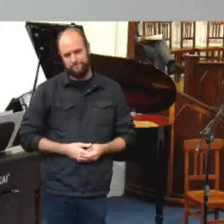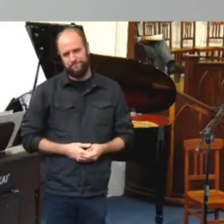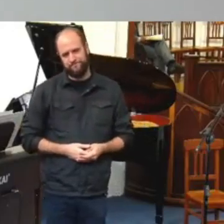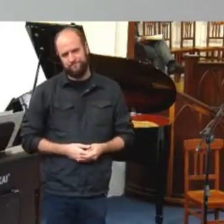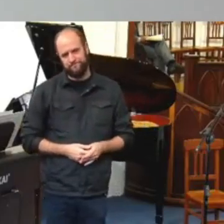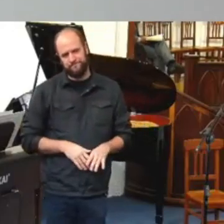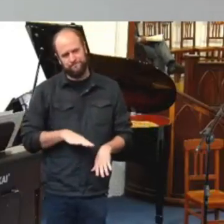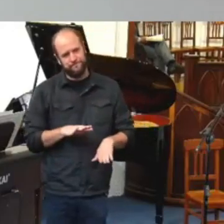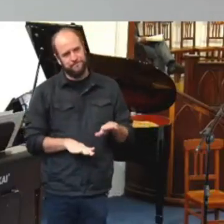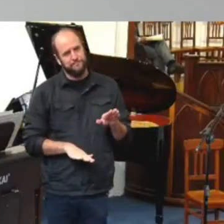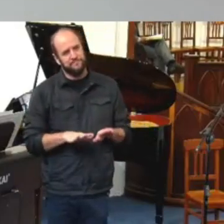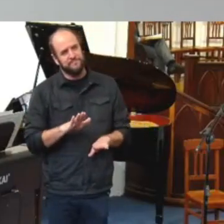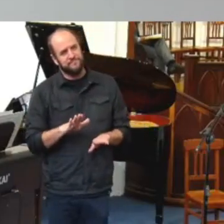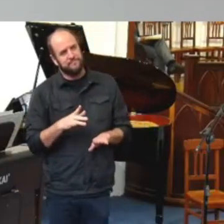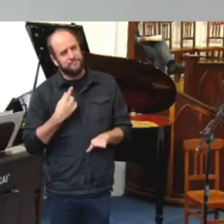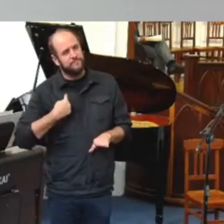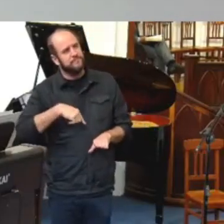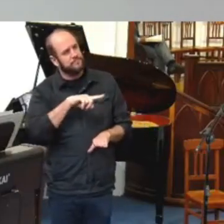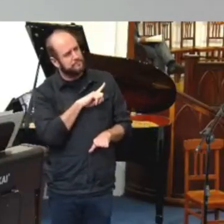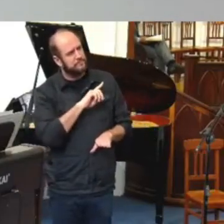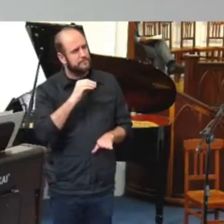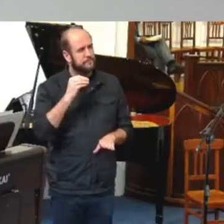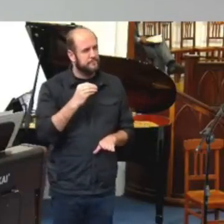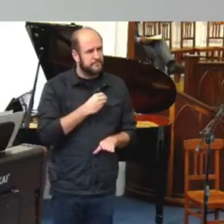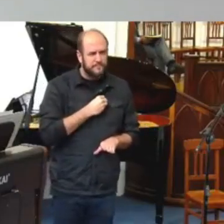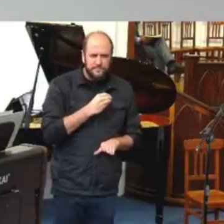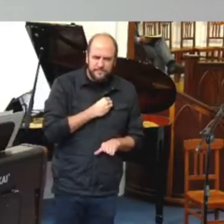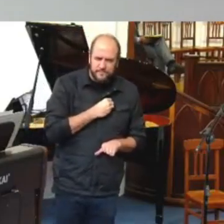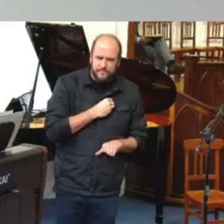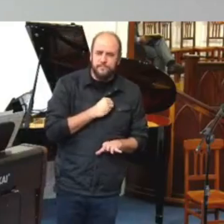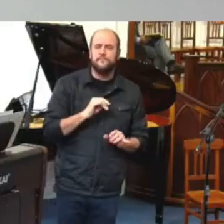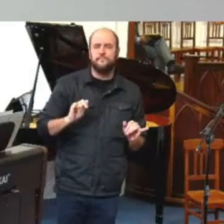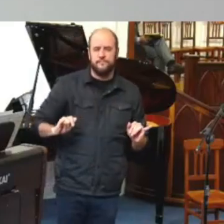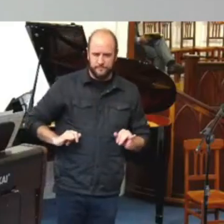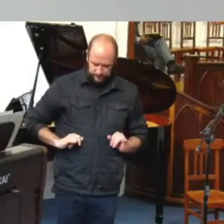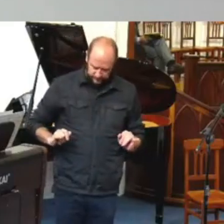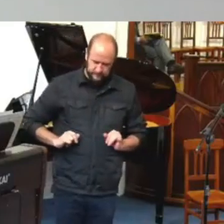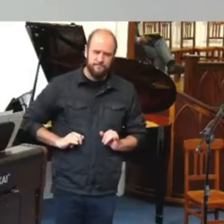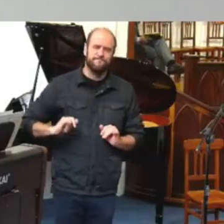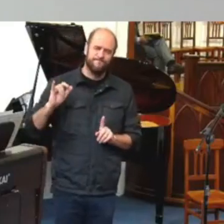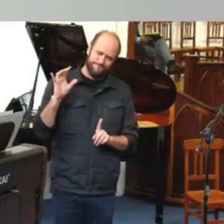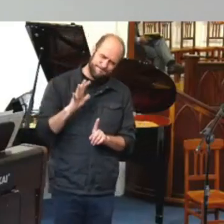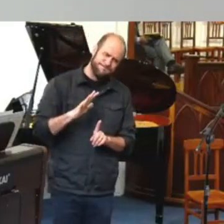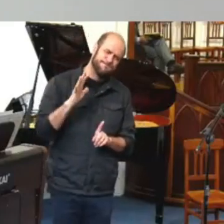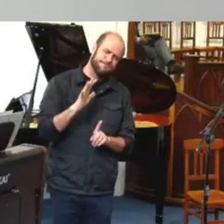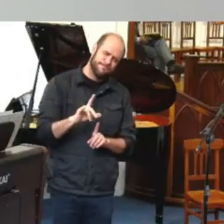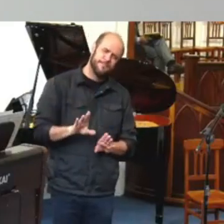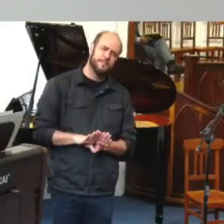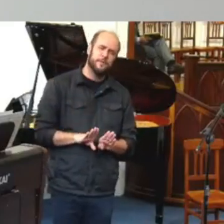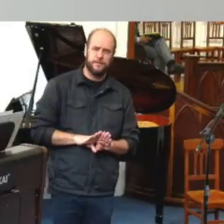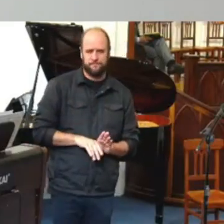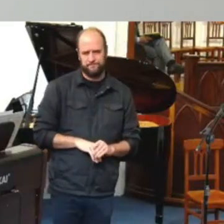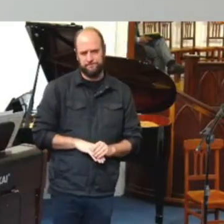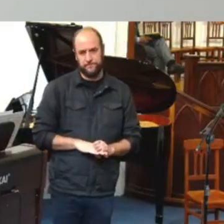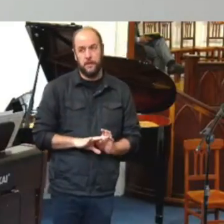E muitas das vezes, por conta dos nossos pecados, nós sofremos. Davi reconhece